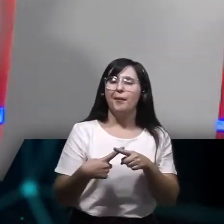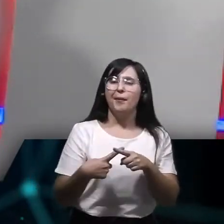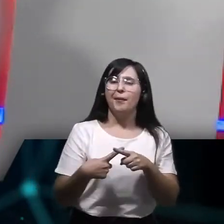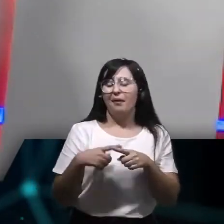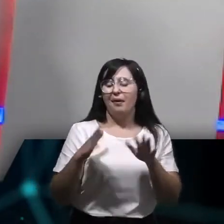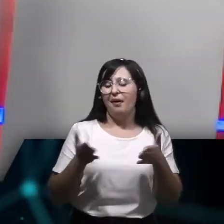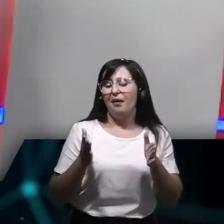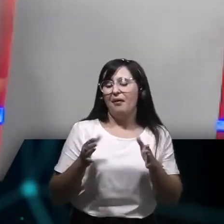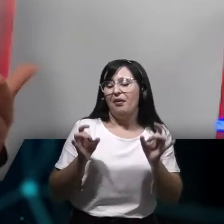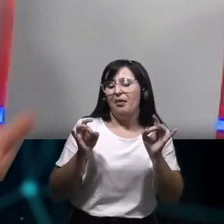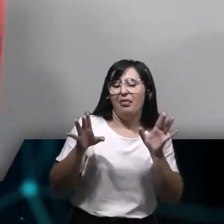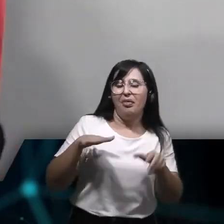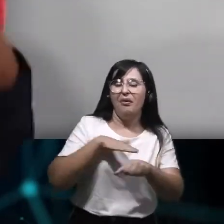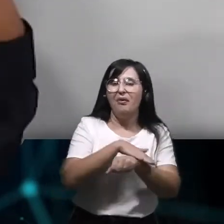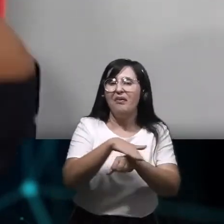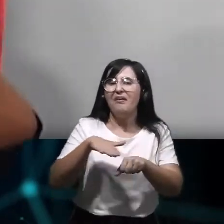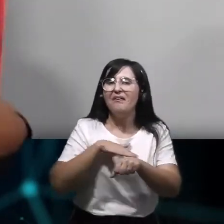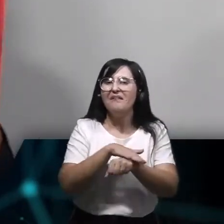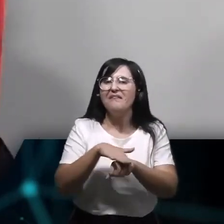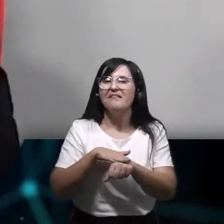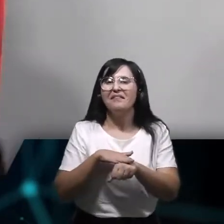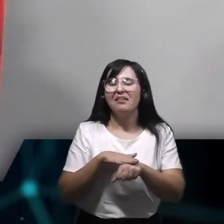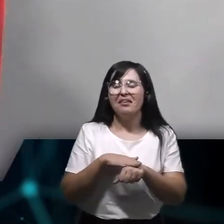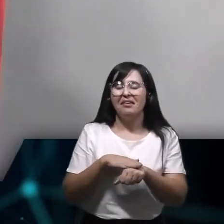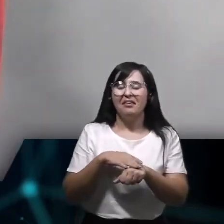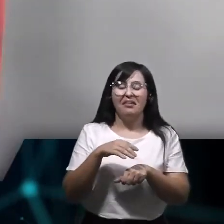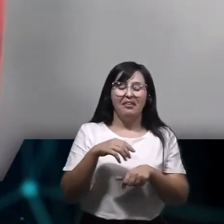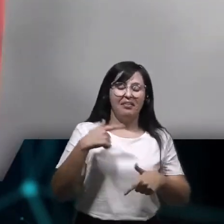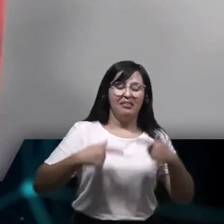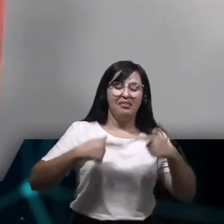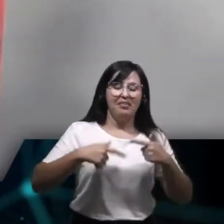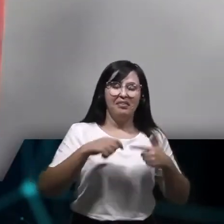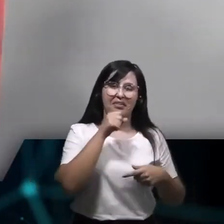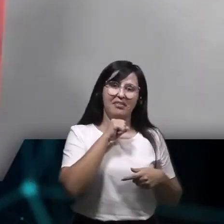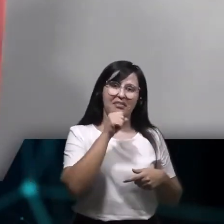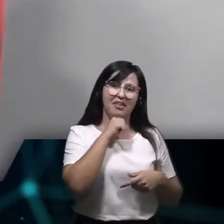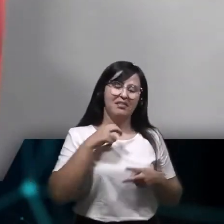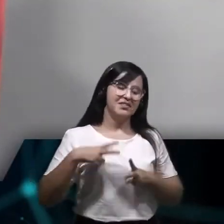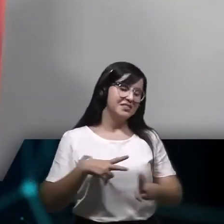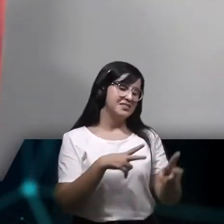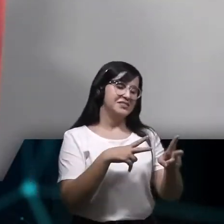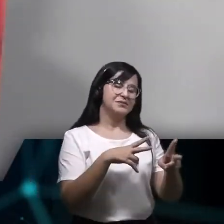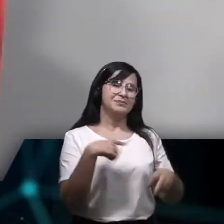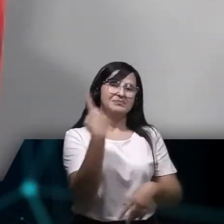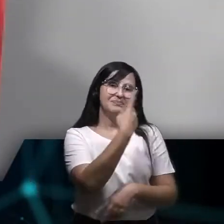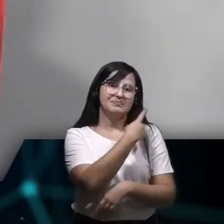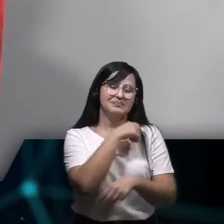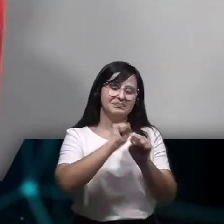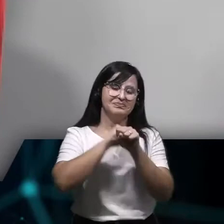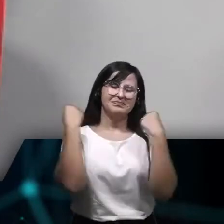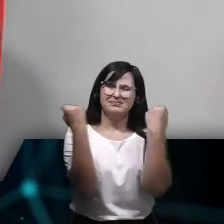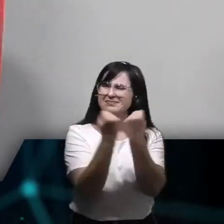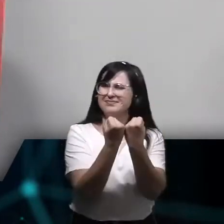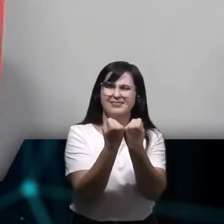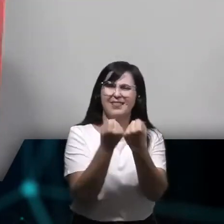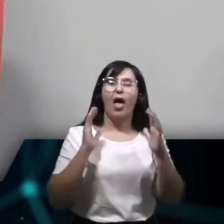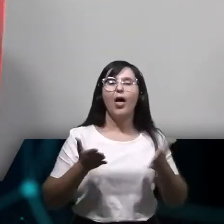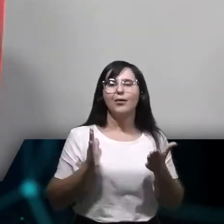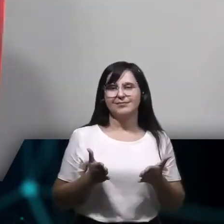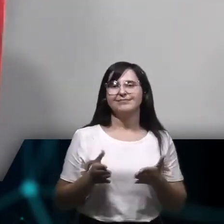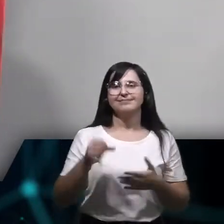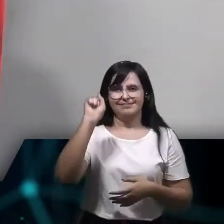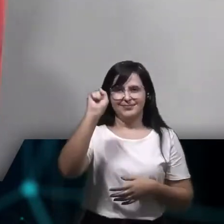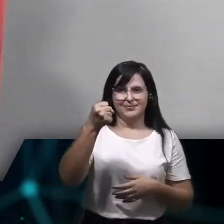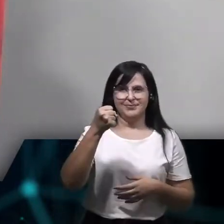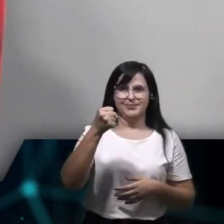é uma conversa que, de uma velha política que sempre esteve no nosso seio, da nossa sociedade, e a gente de fato agora vai entrar